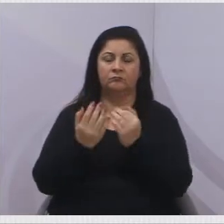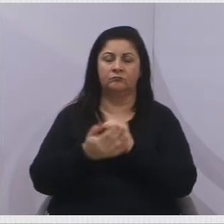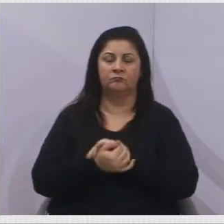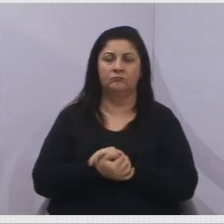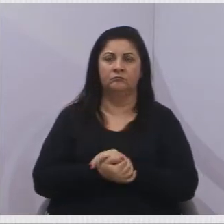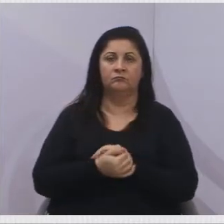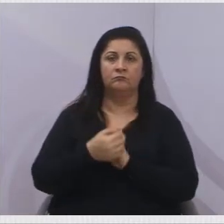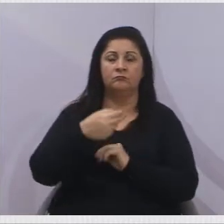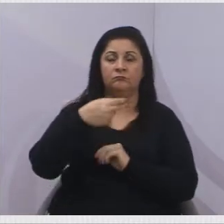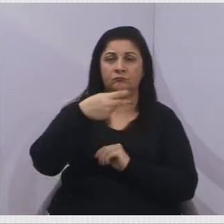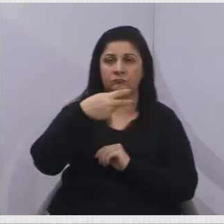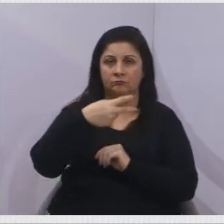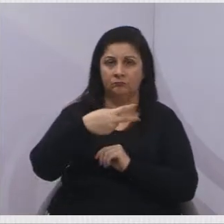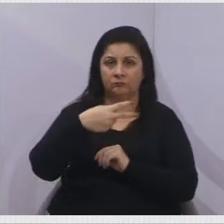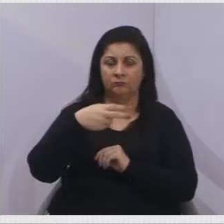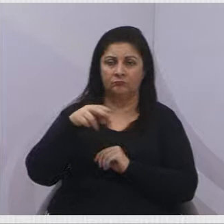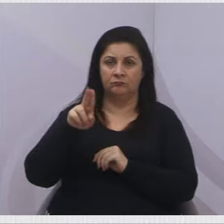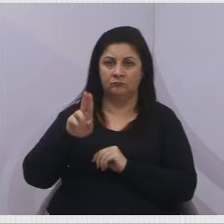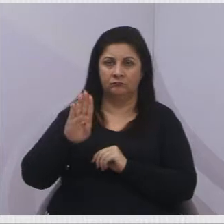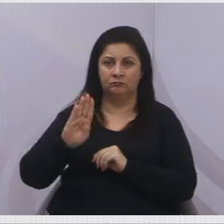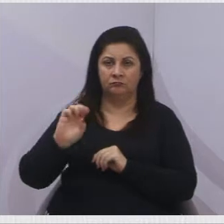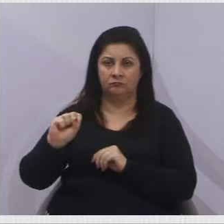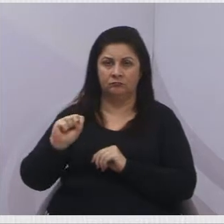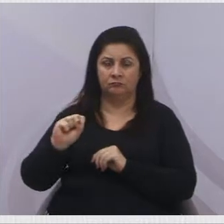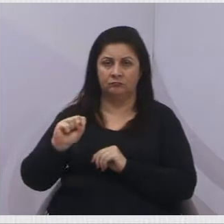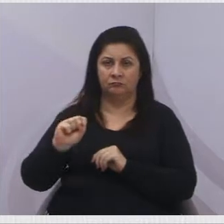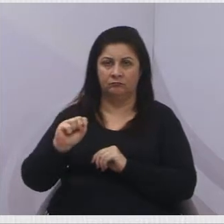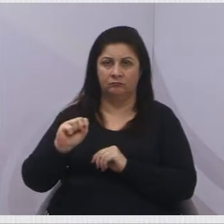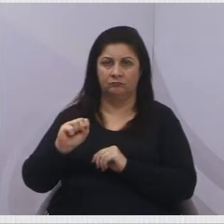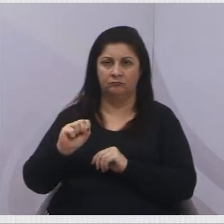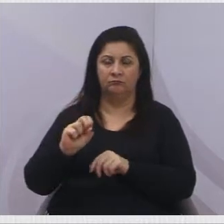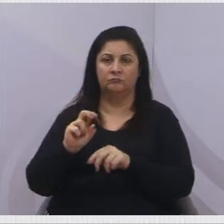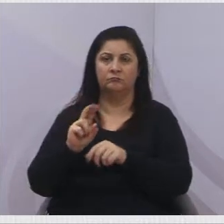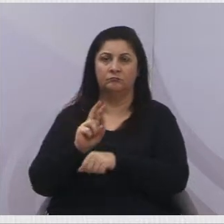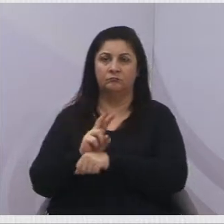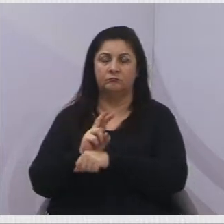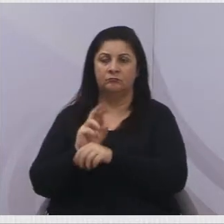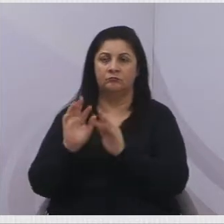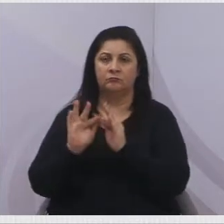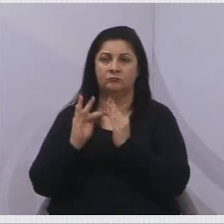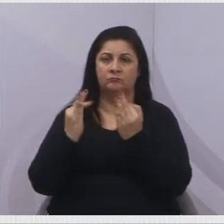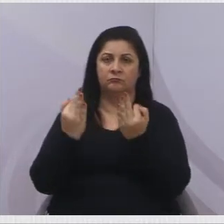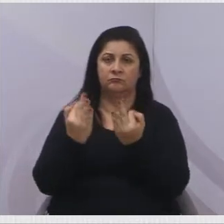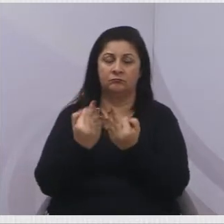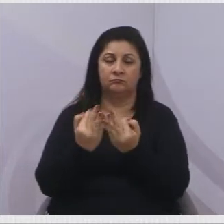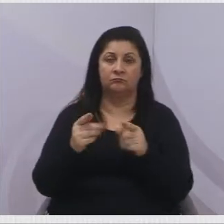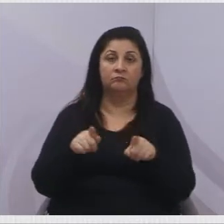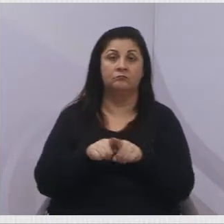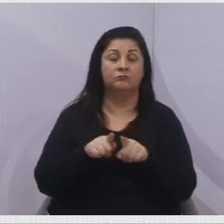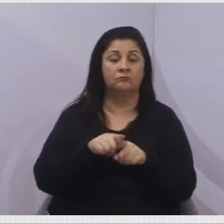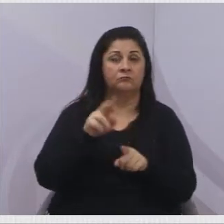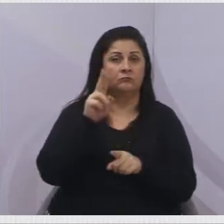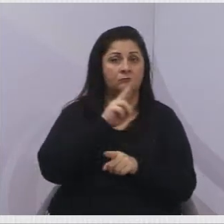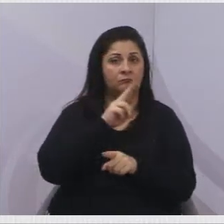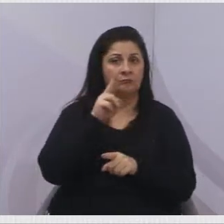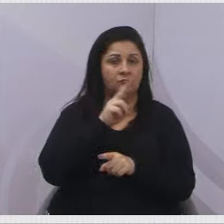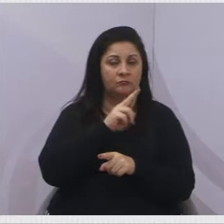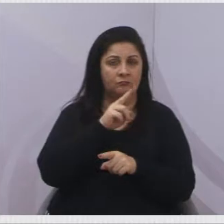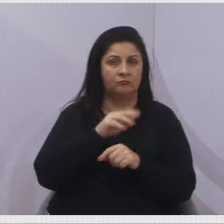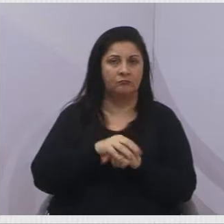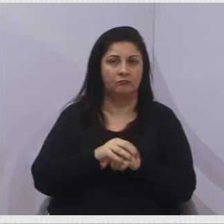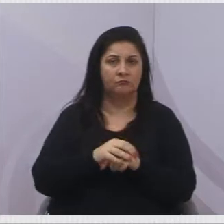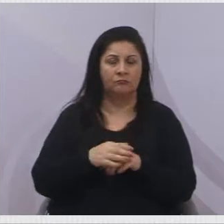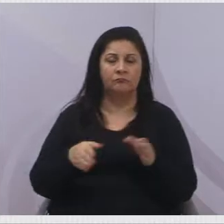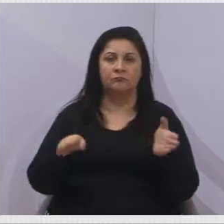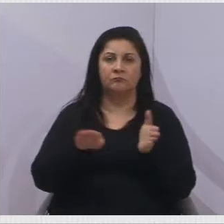2 unidades com estratégia de saúde da família com o programa Saúde na Hora, que são unidades que funcionam até às